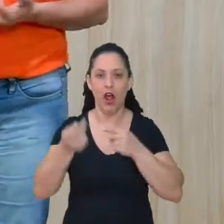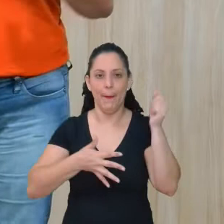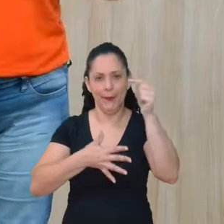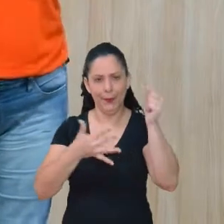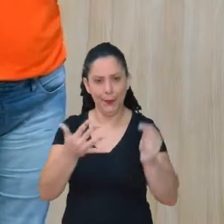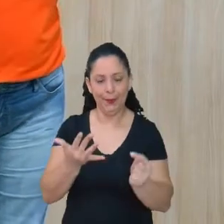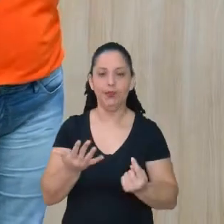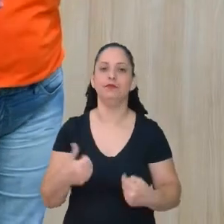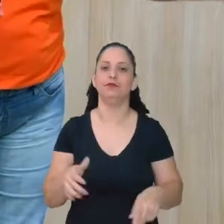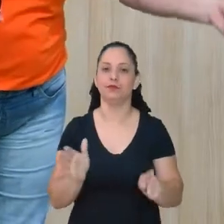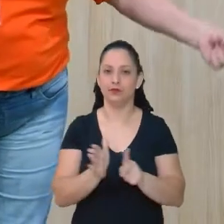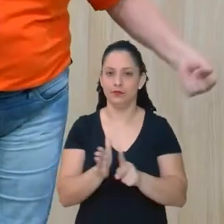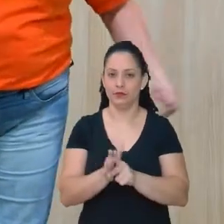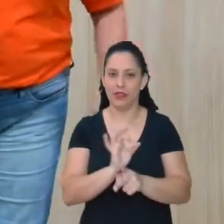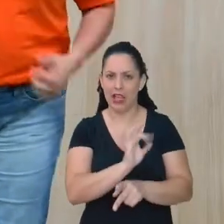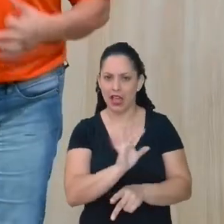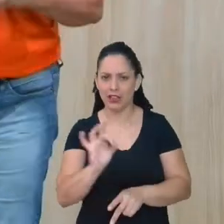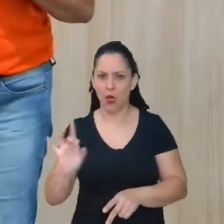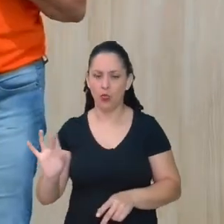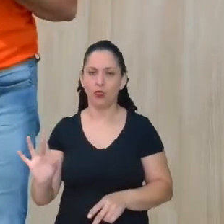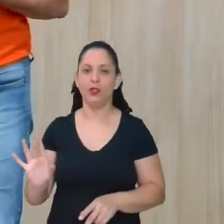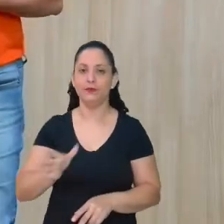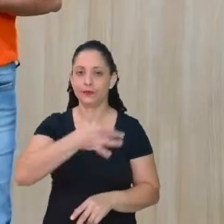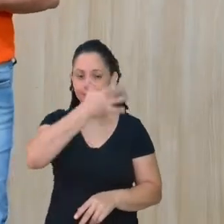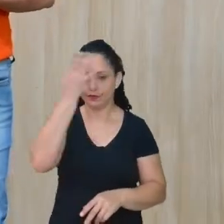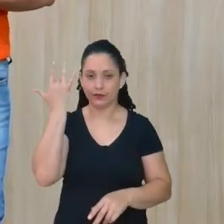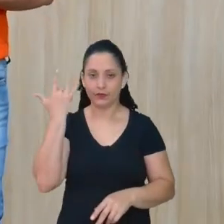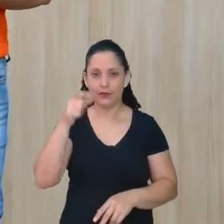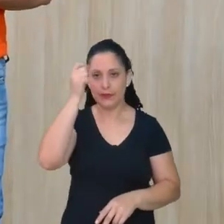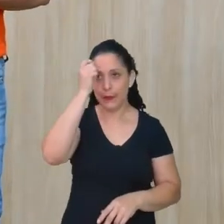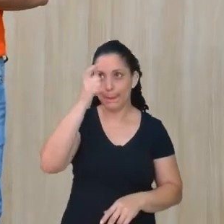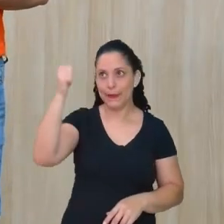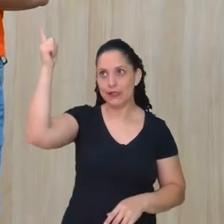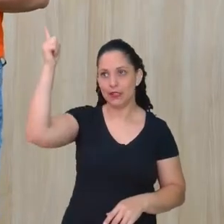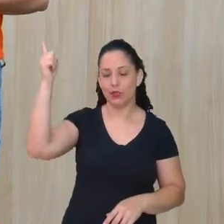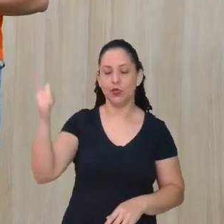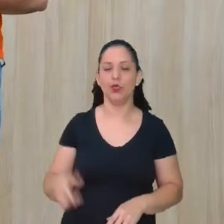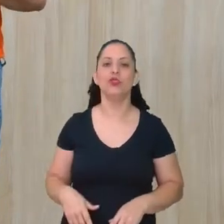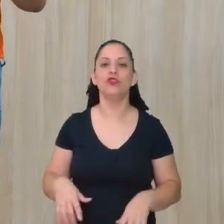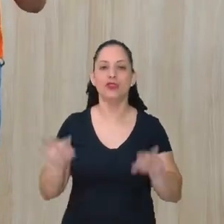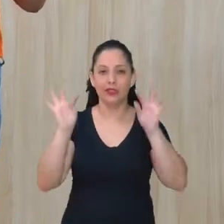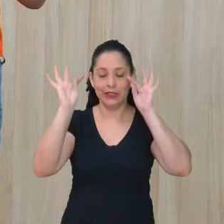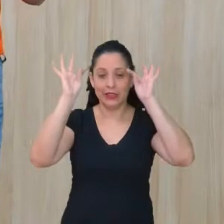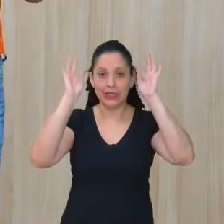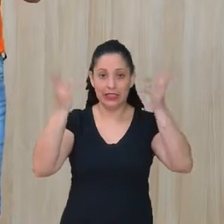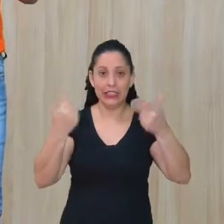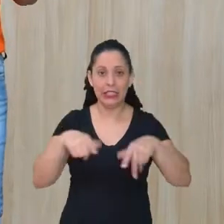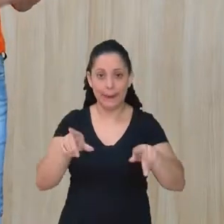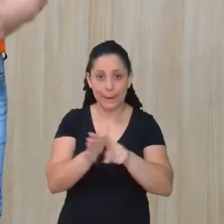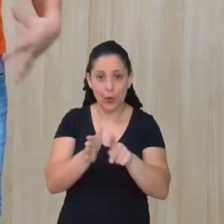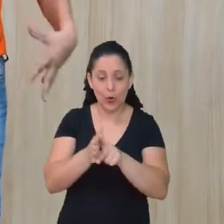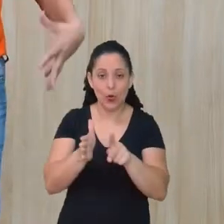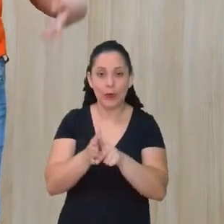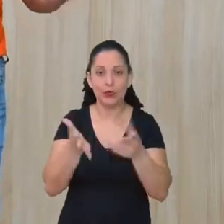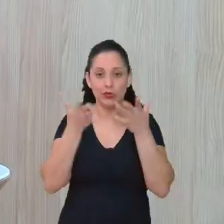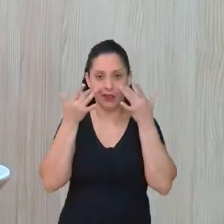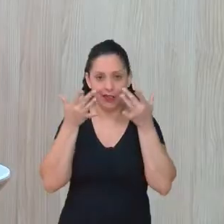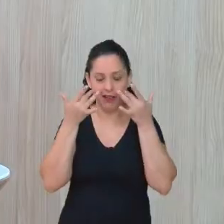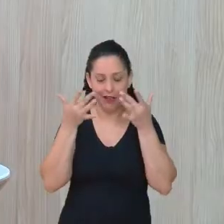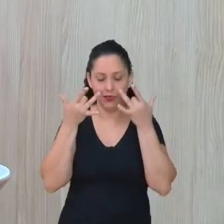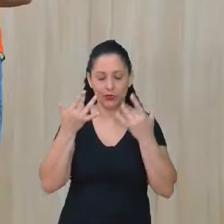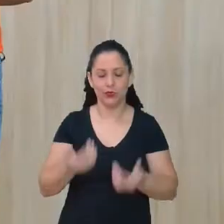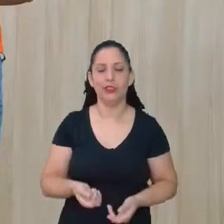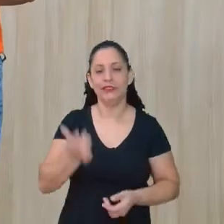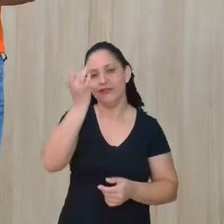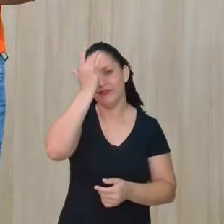Grotowski, Stanislavski, né? Que são pensadores do teatro, né? E que botaram em prática a sua didática. Que